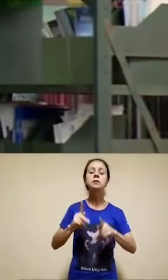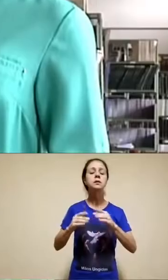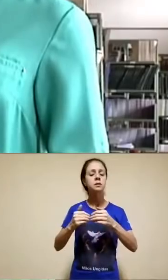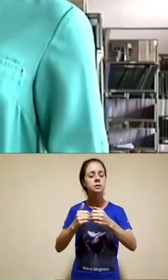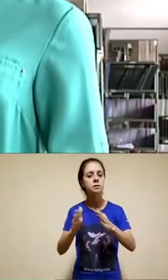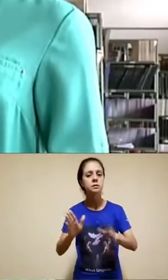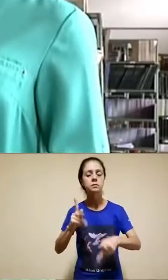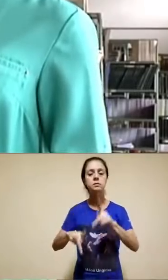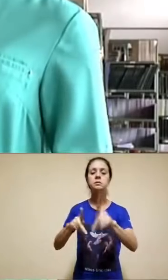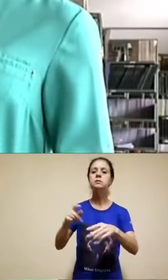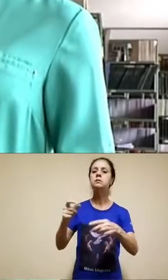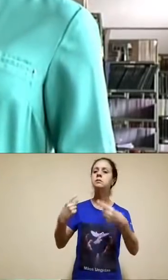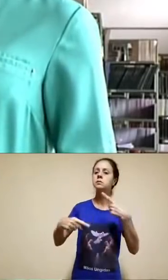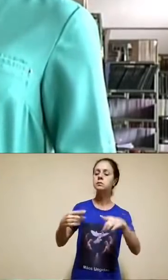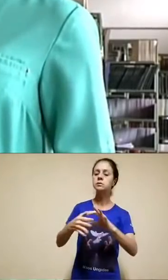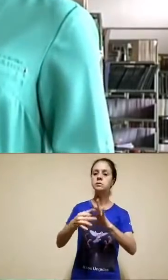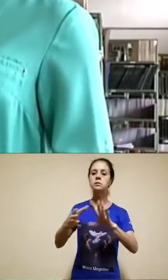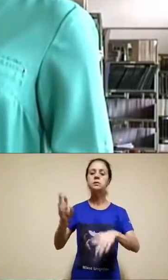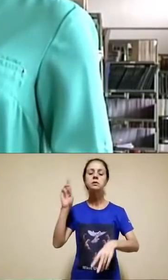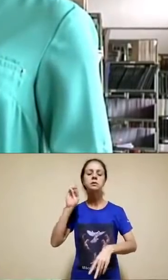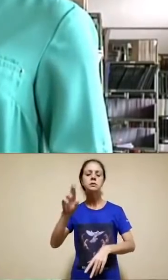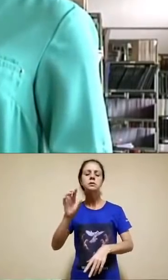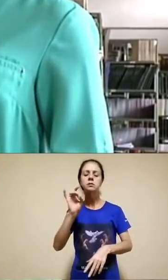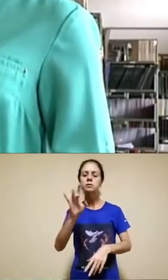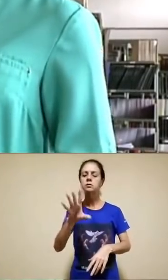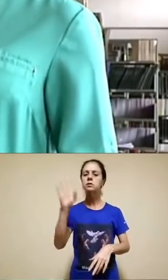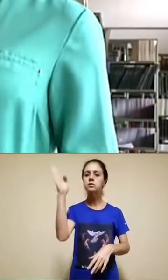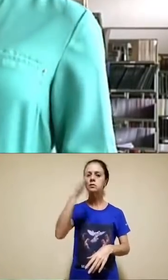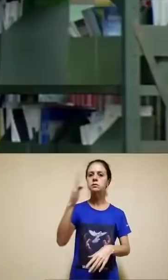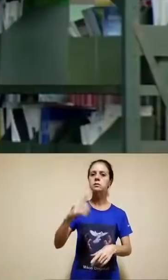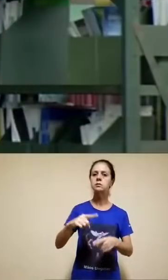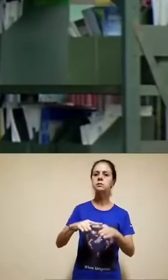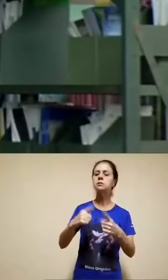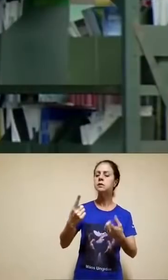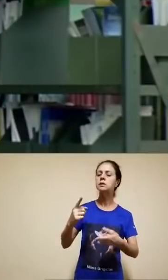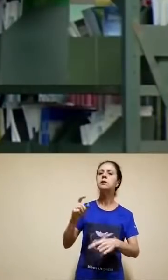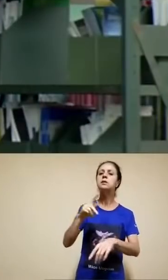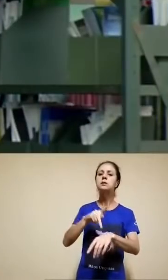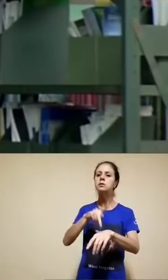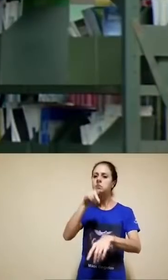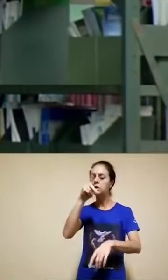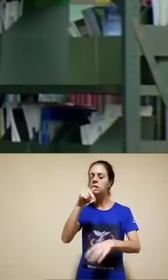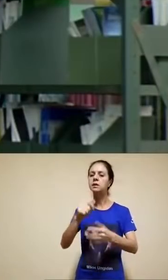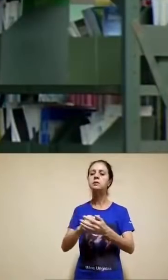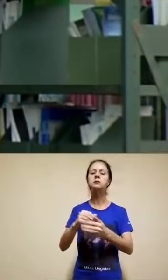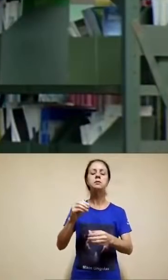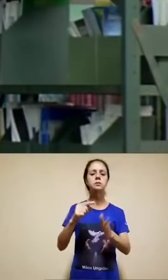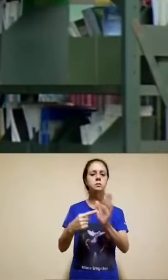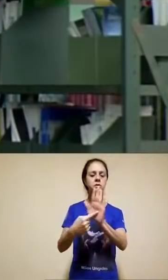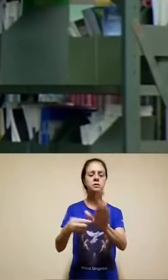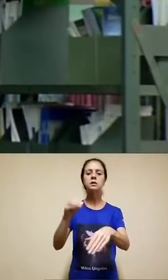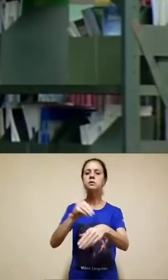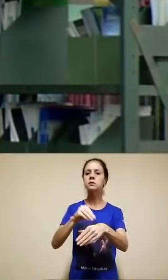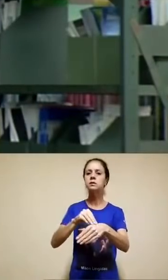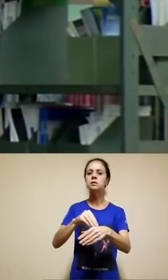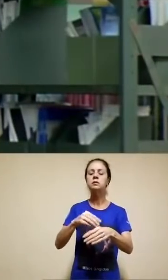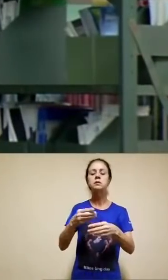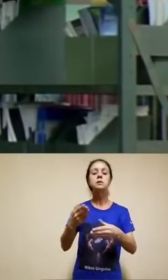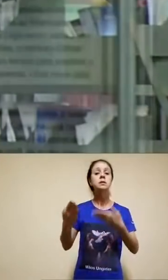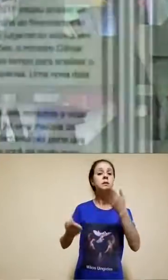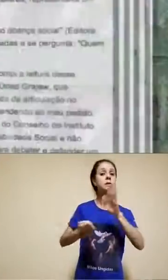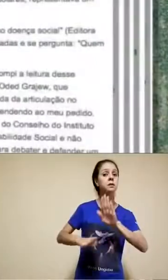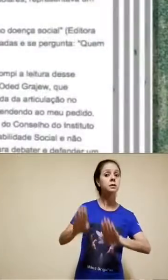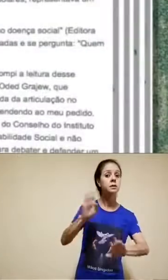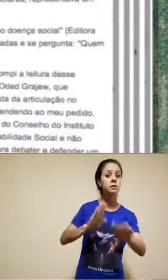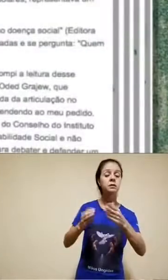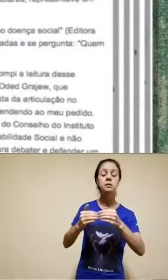Porém, a democracia representativa, não só no Brasil, mas também em outros países, tem se demonstrado insuficiente para atender os interesses